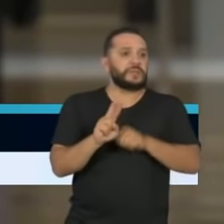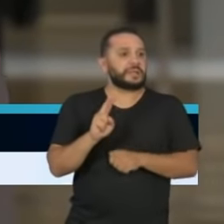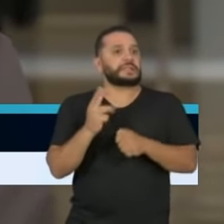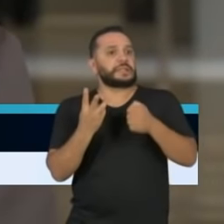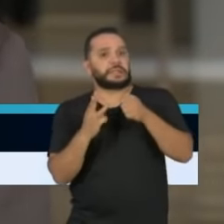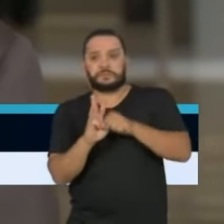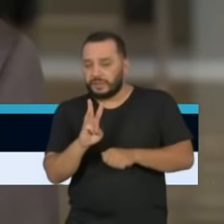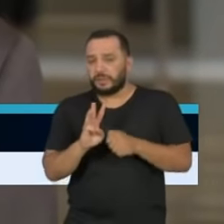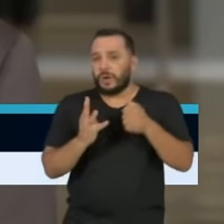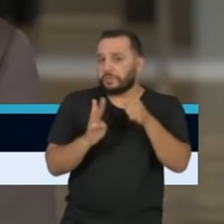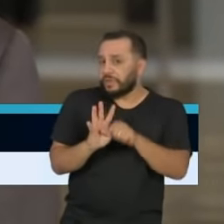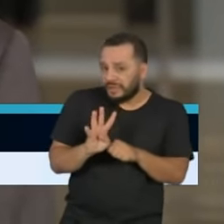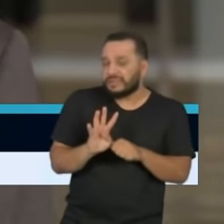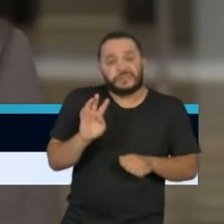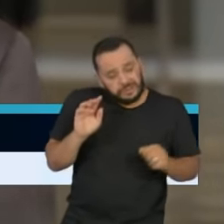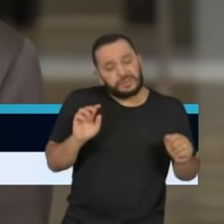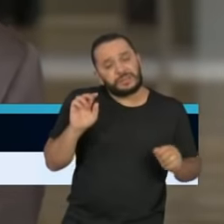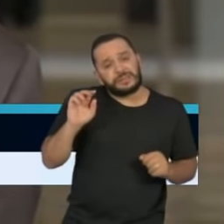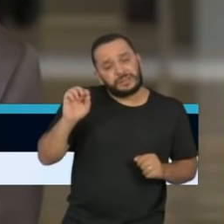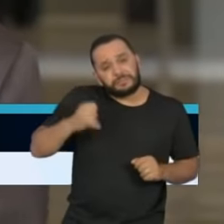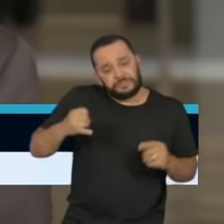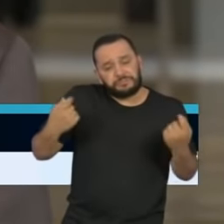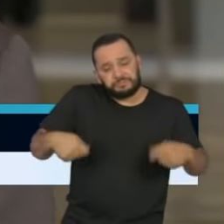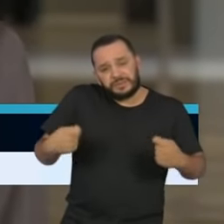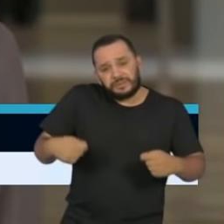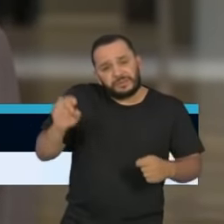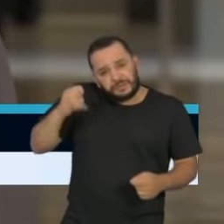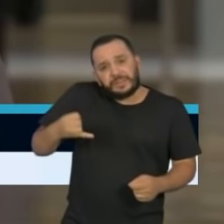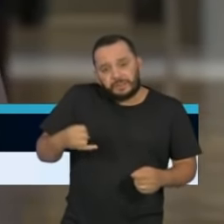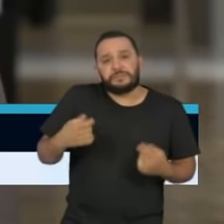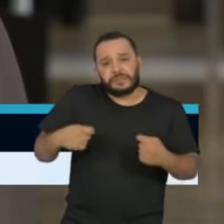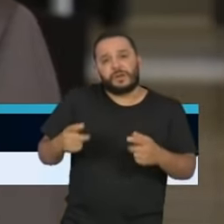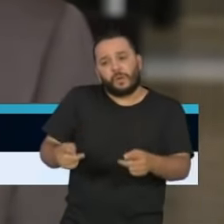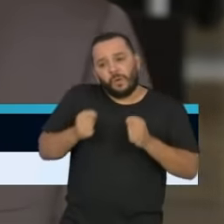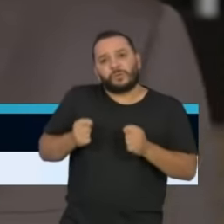O quanto for necessário para nós contermos a epidemia.